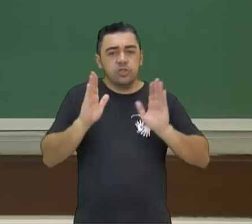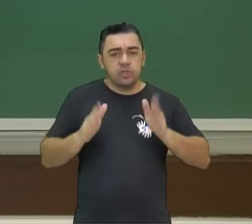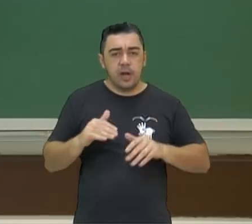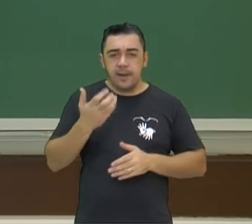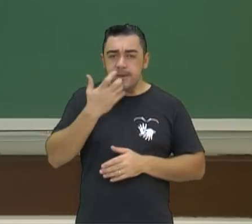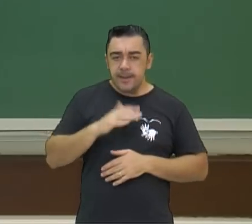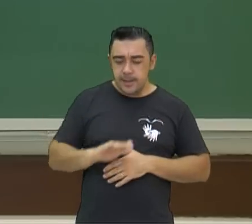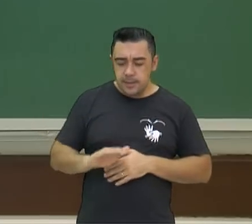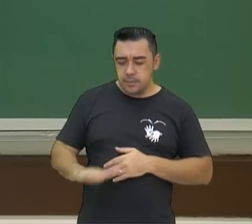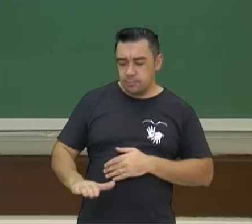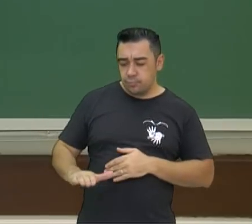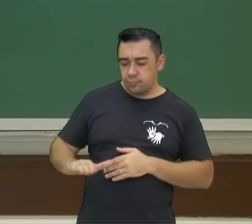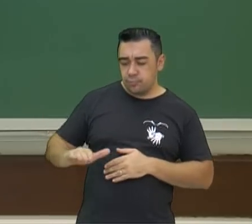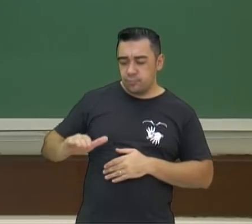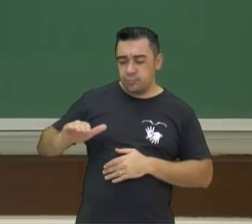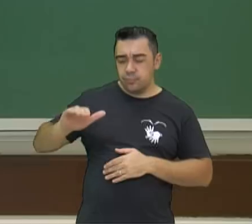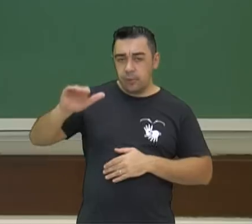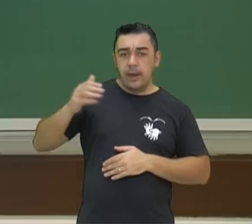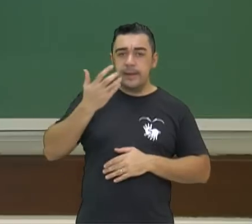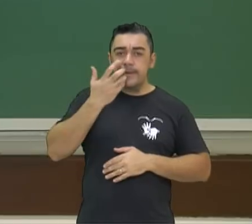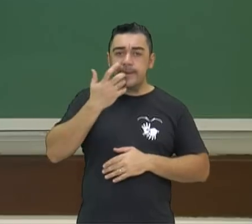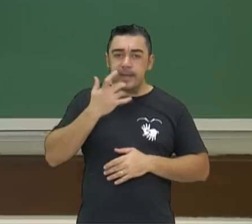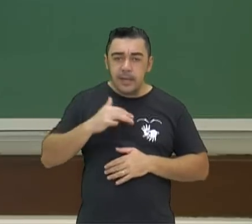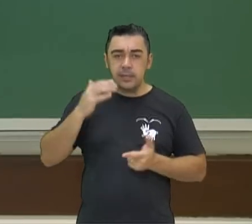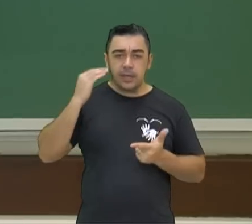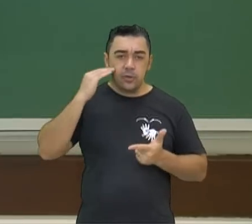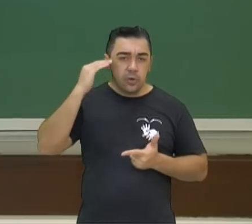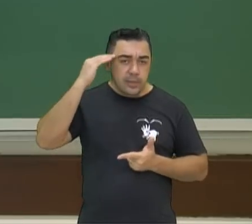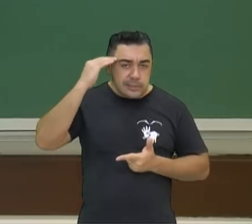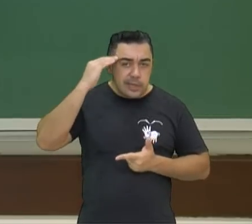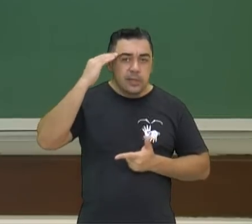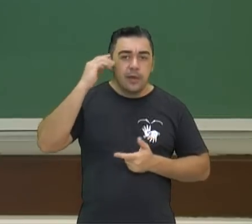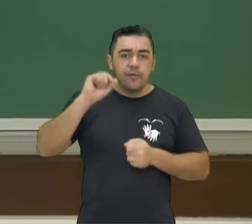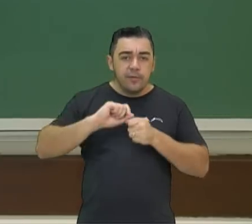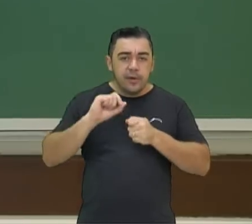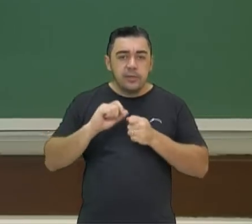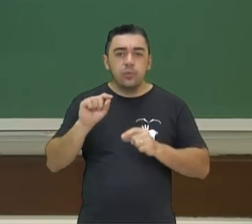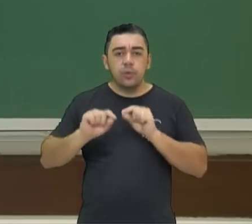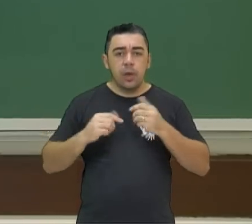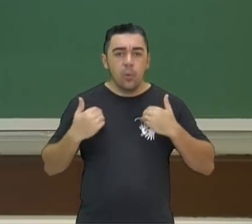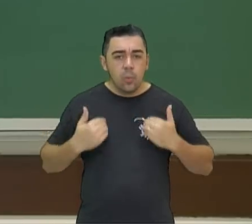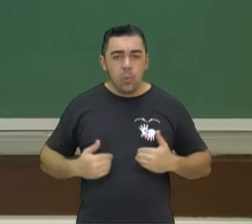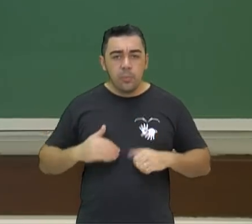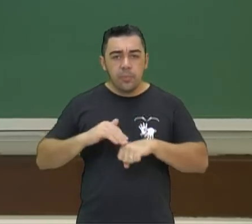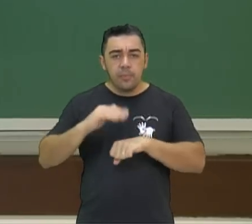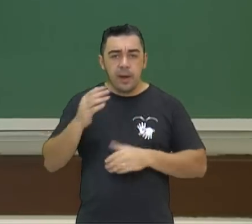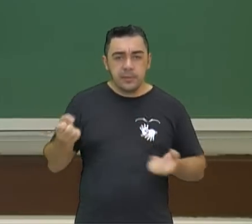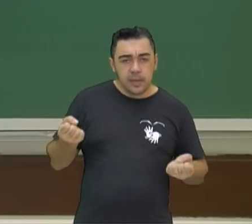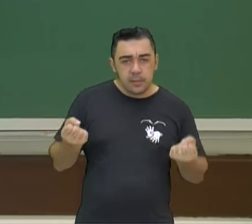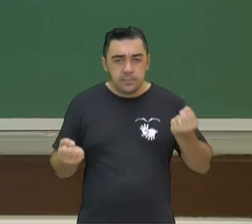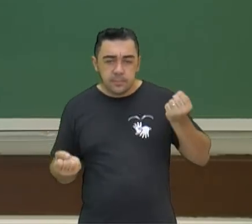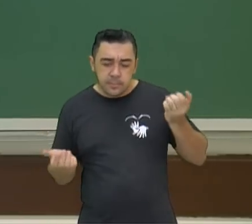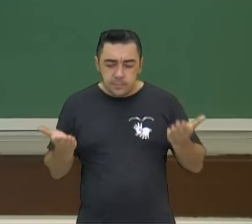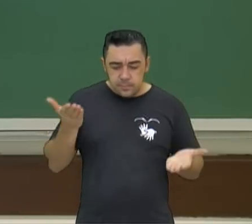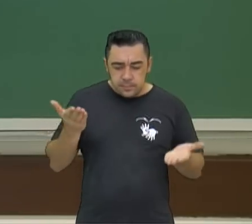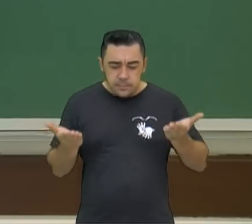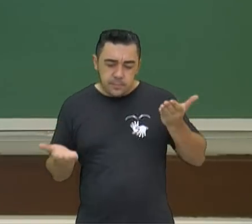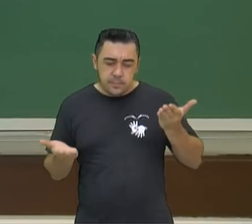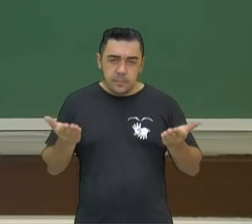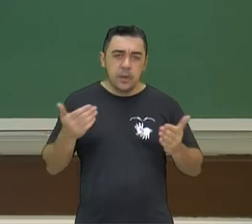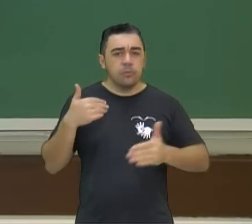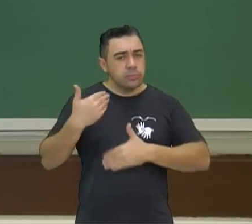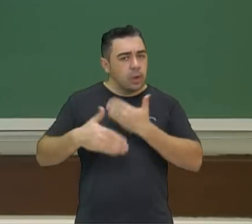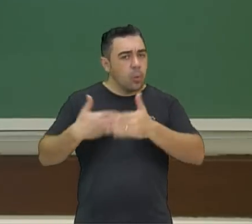criança, adolescência, né, principalmente, a gente vai desenvolvendo esse equilíbrio e ele vai nos acompanhando no decorrer da